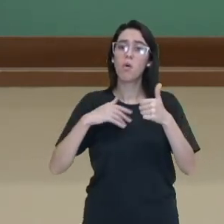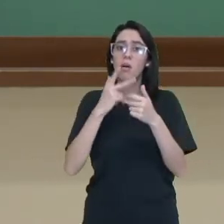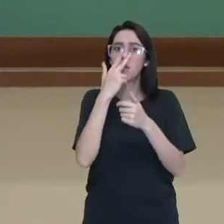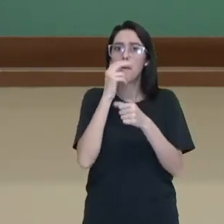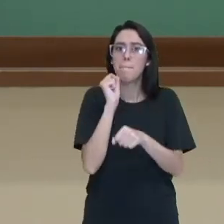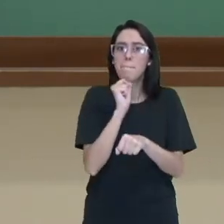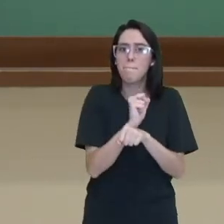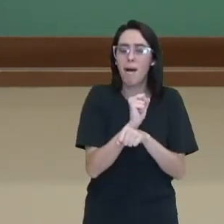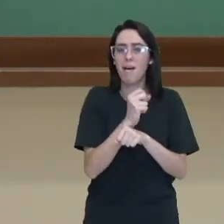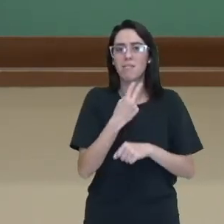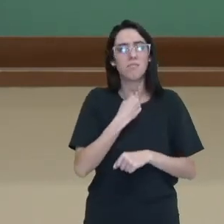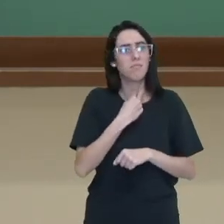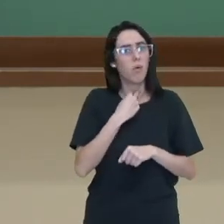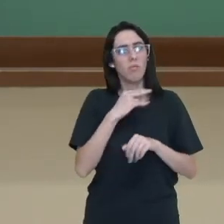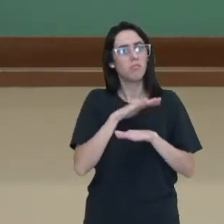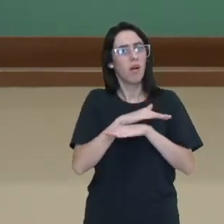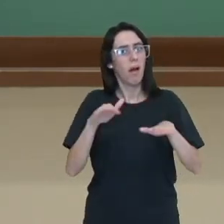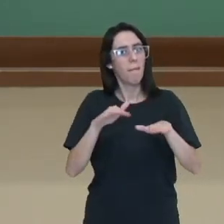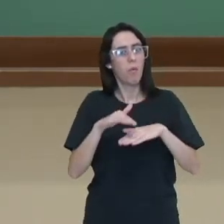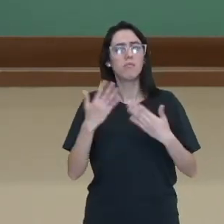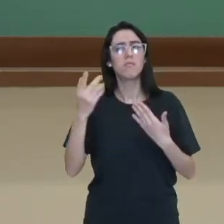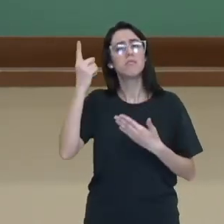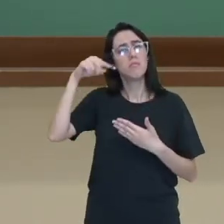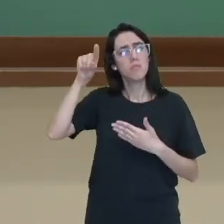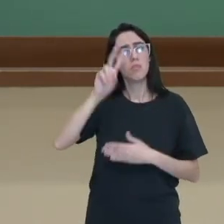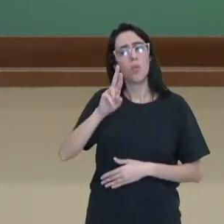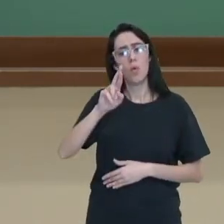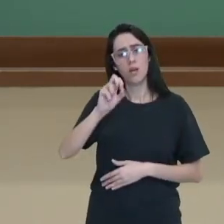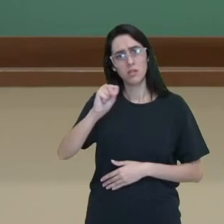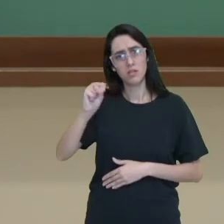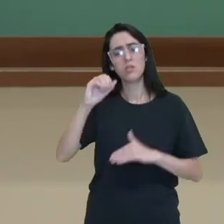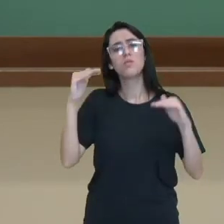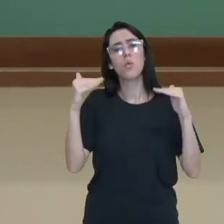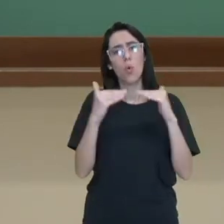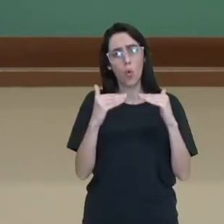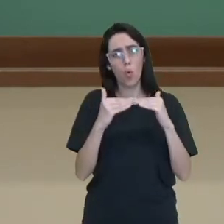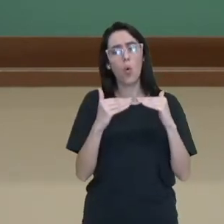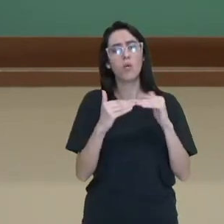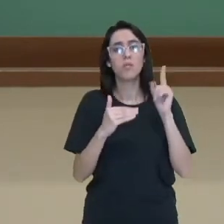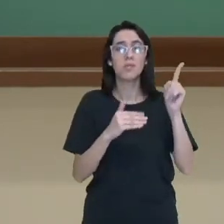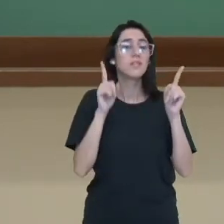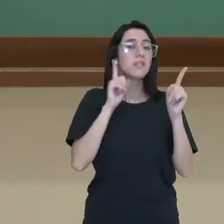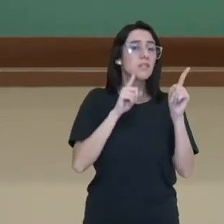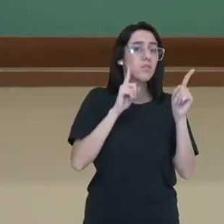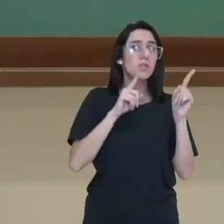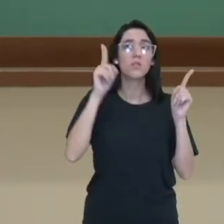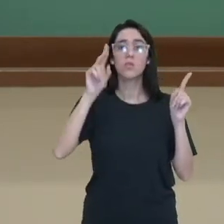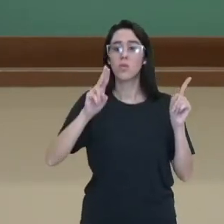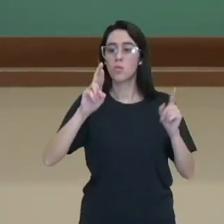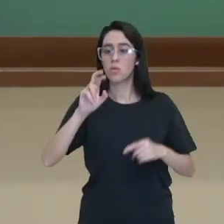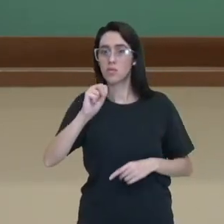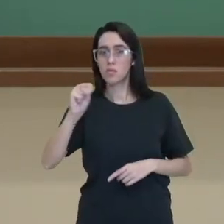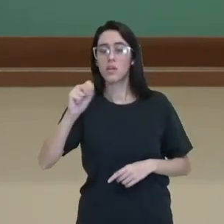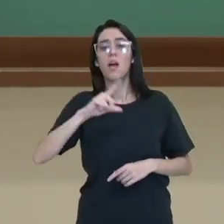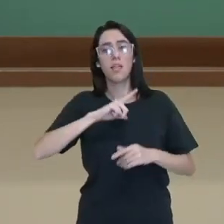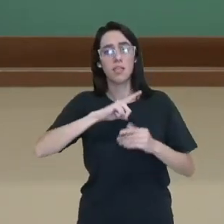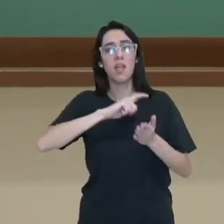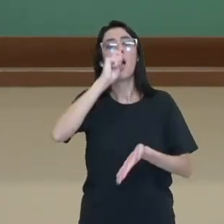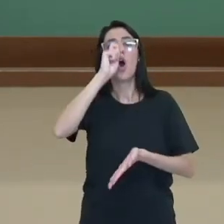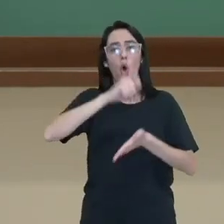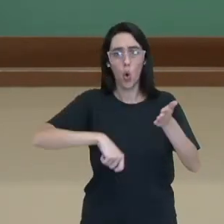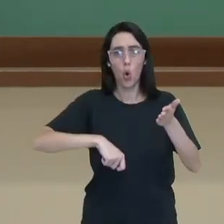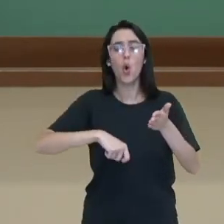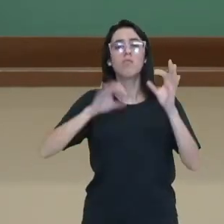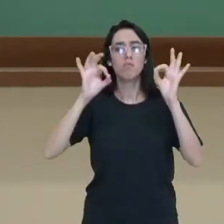freada nesses testes nucleares. E eles concordam. Até a atualidade, Estados Unidos e Rússia têm um acordo para eles não